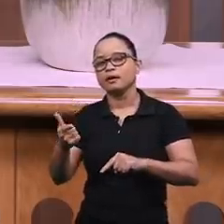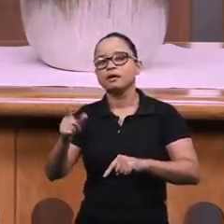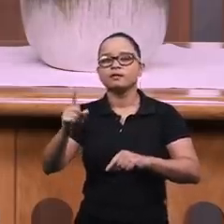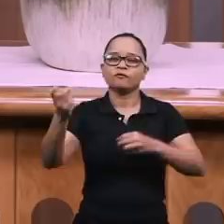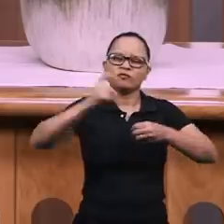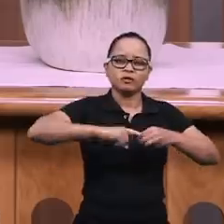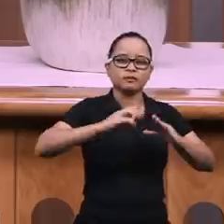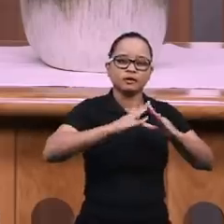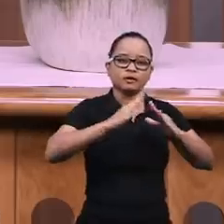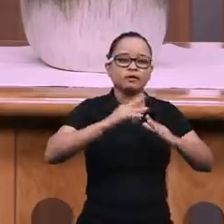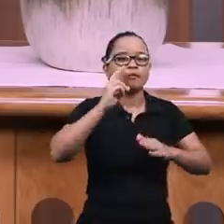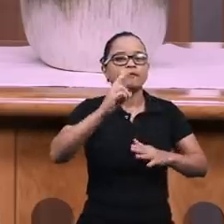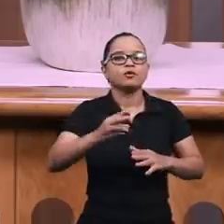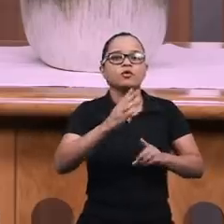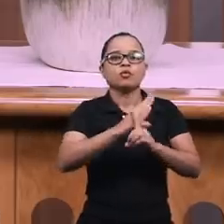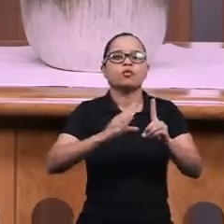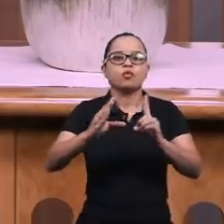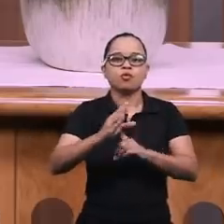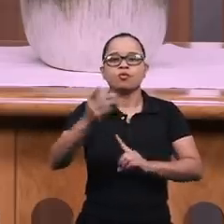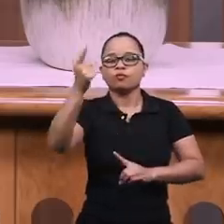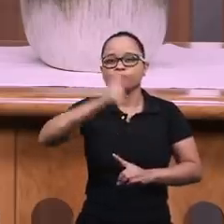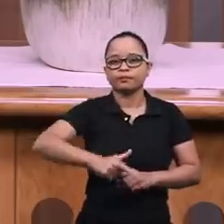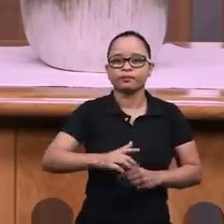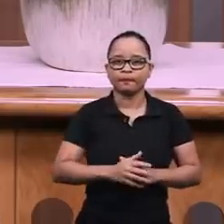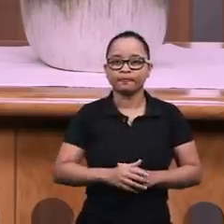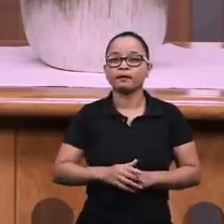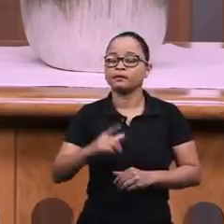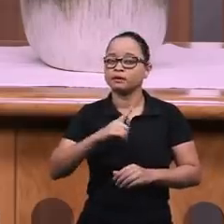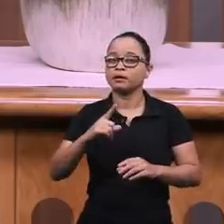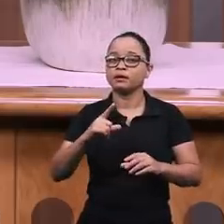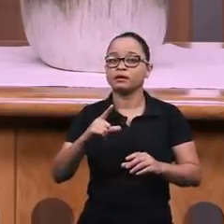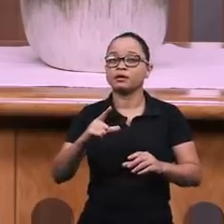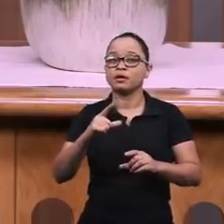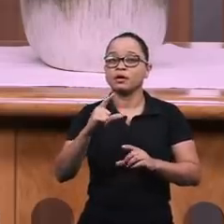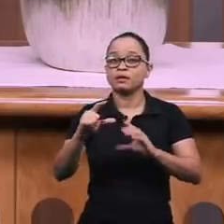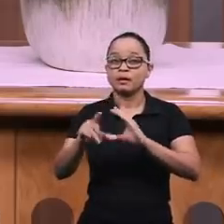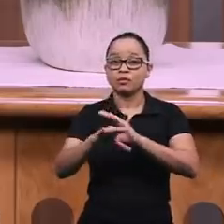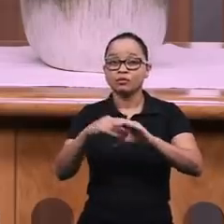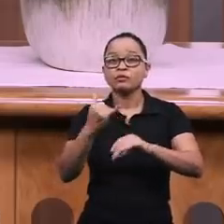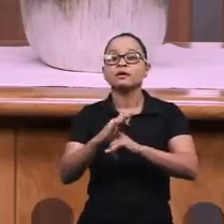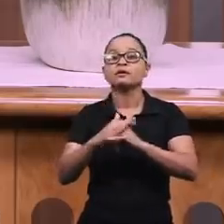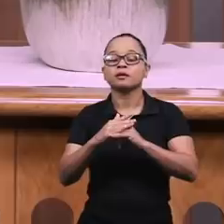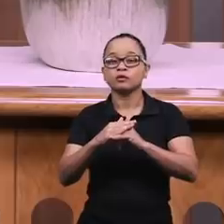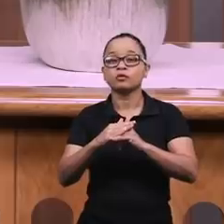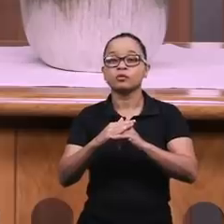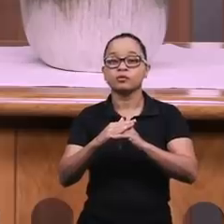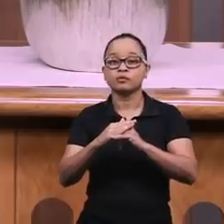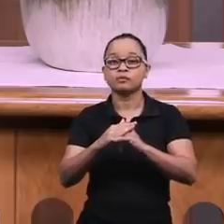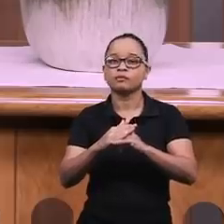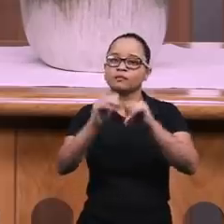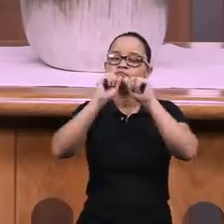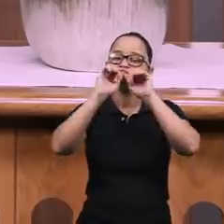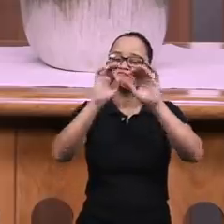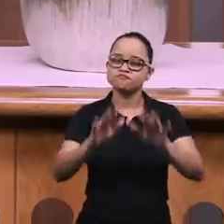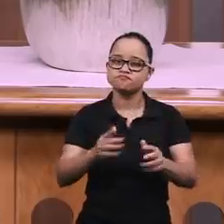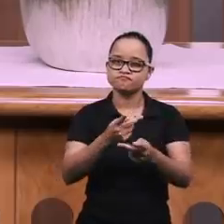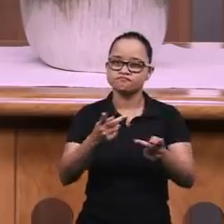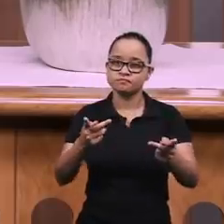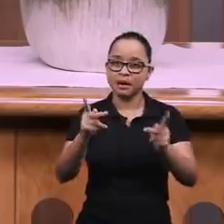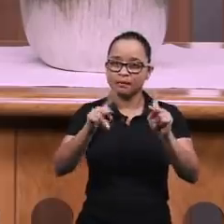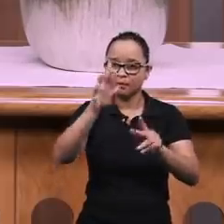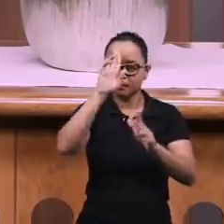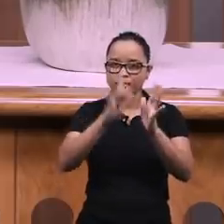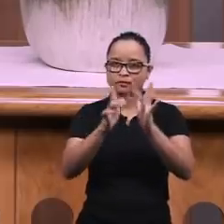e se desejar poderão assistir mais um culto transmitido aqui no nosso canal no YouTube você vai receber uma benção do senhor